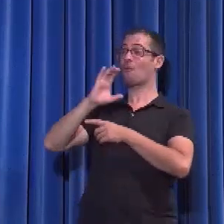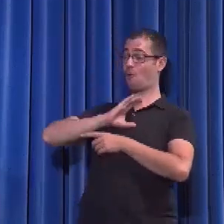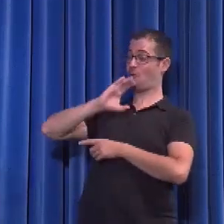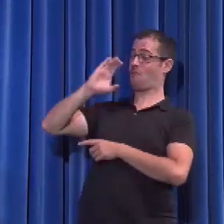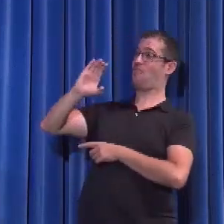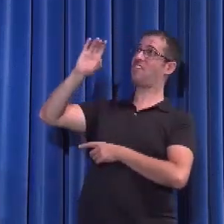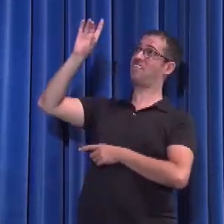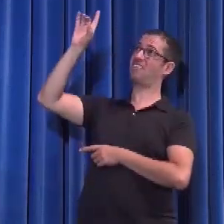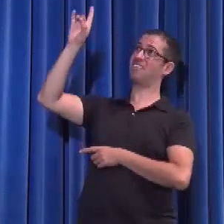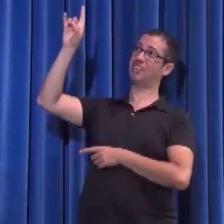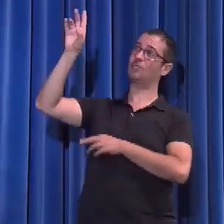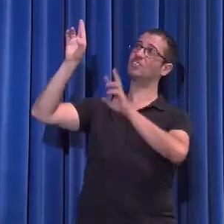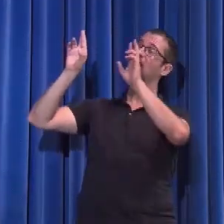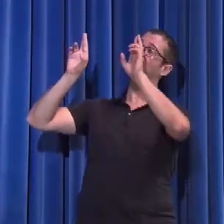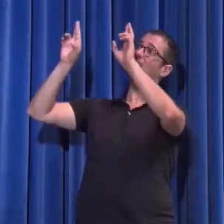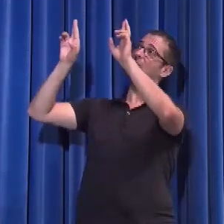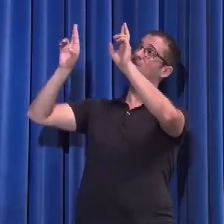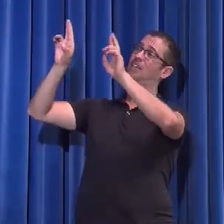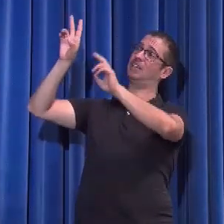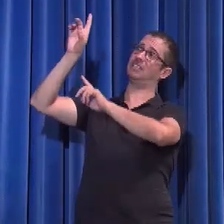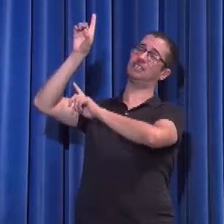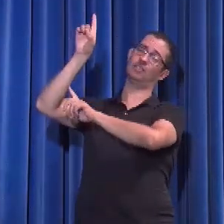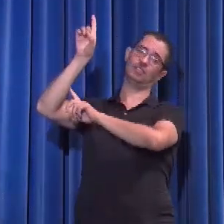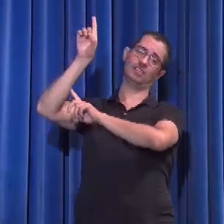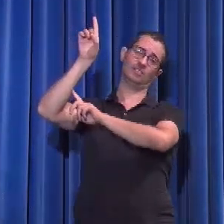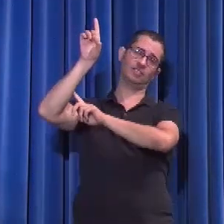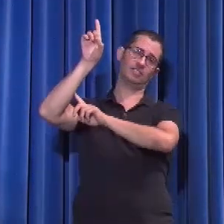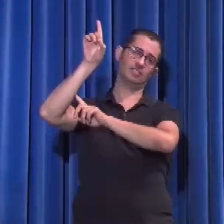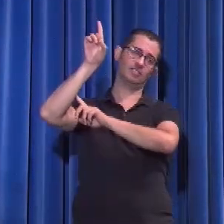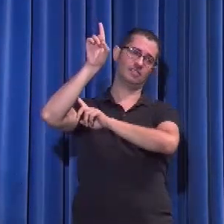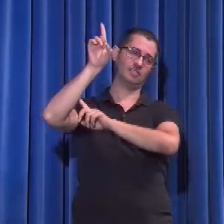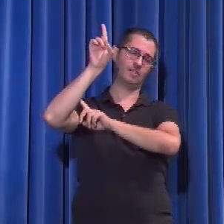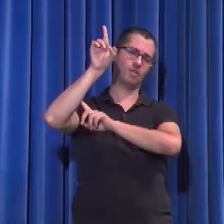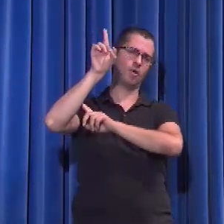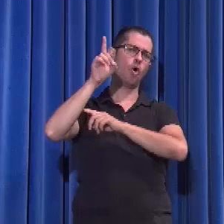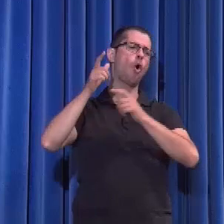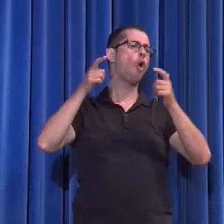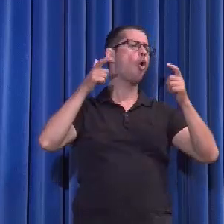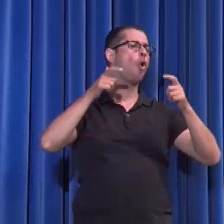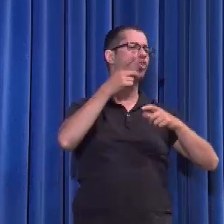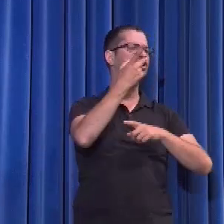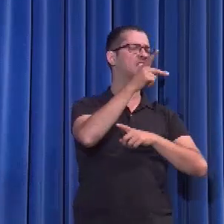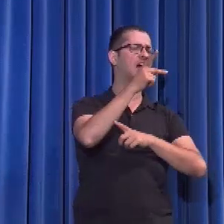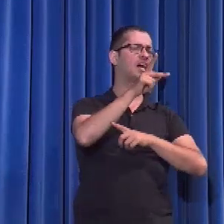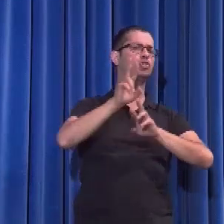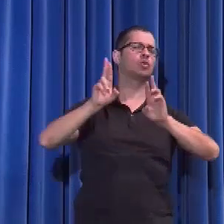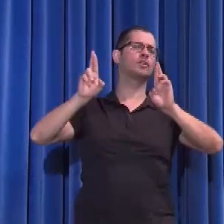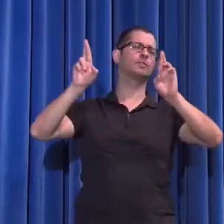Queridos amados de Deus, onde está a nossa esperança?